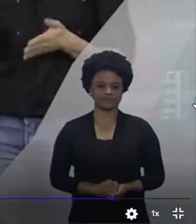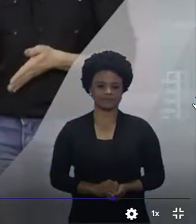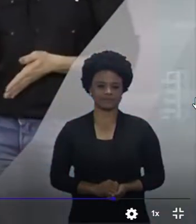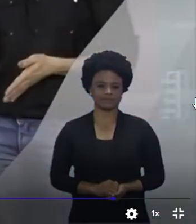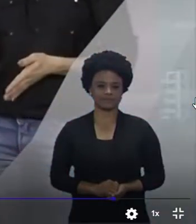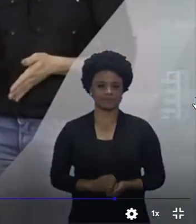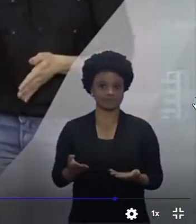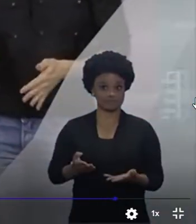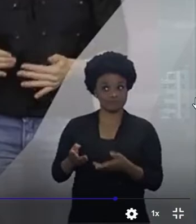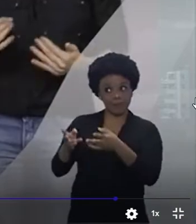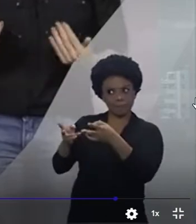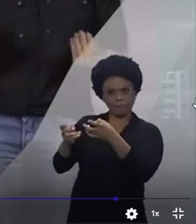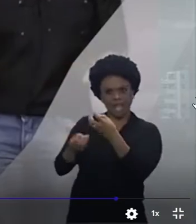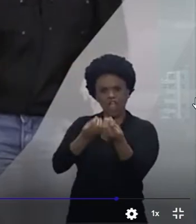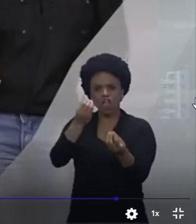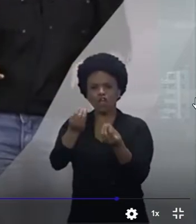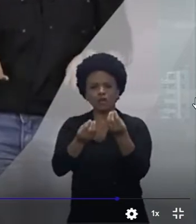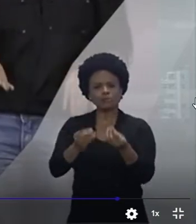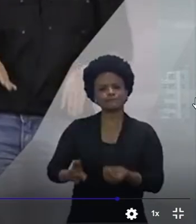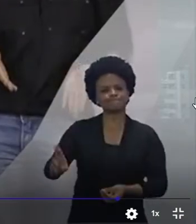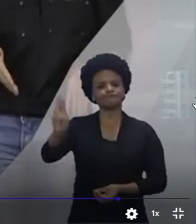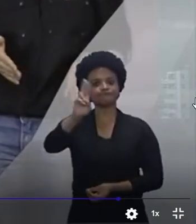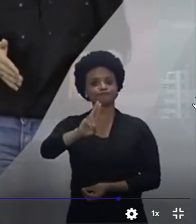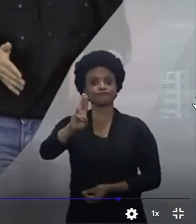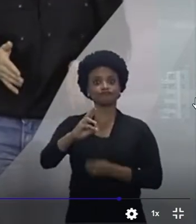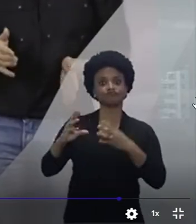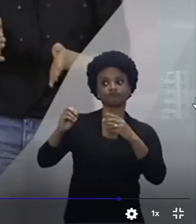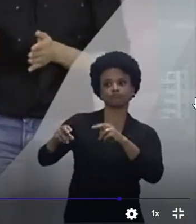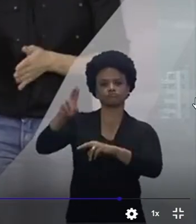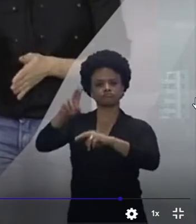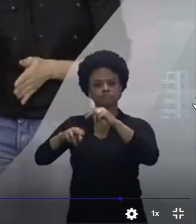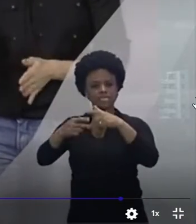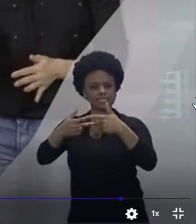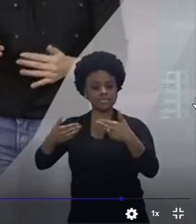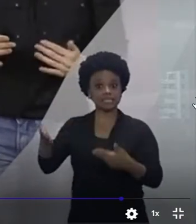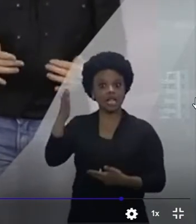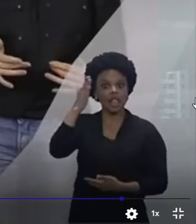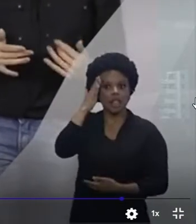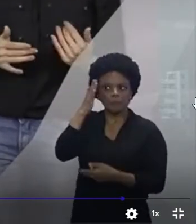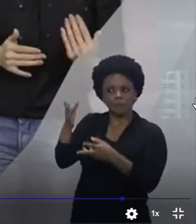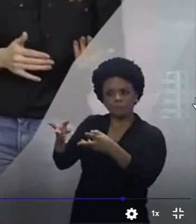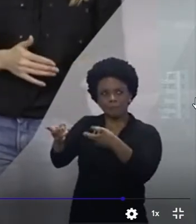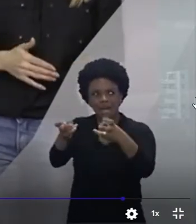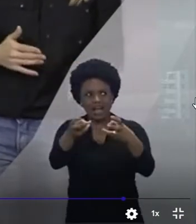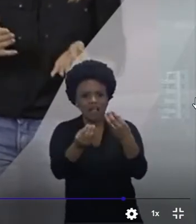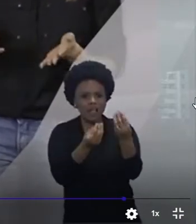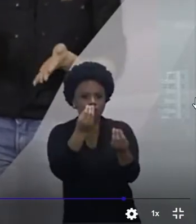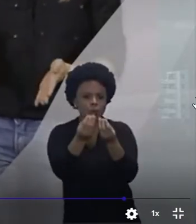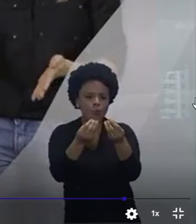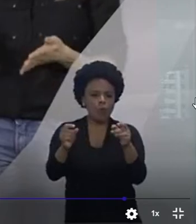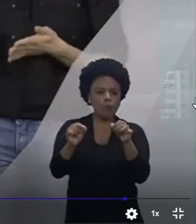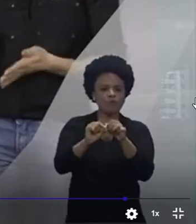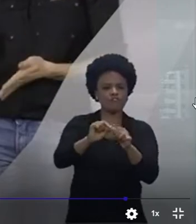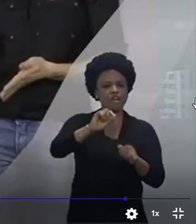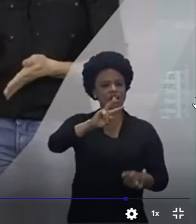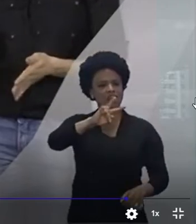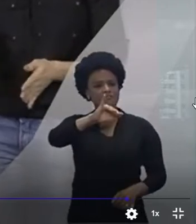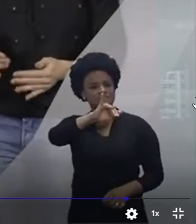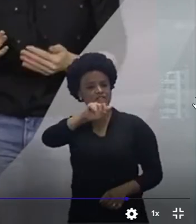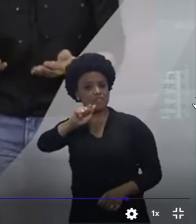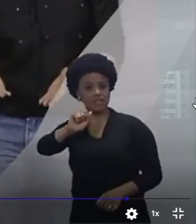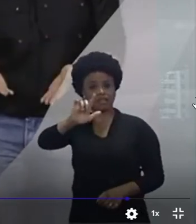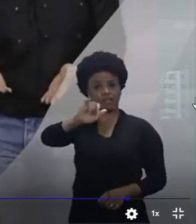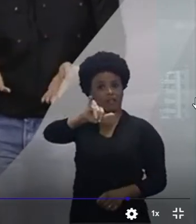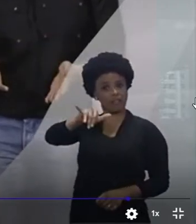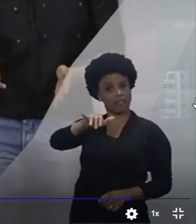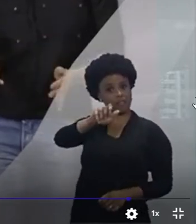Para determinar como serão utilizados os materiais e saber as dimensões e armaduras de cada viga, laje e pilar,